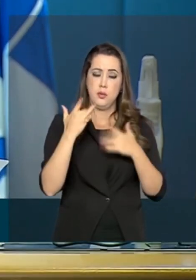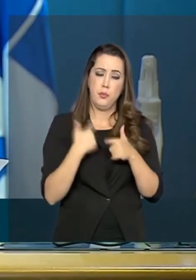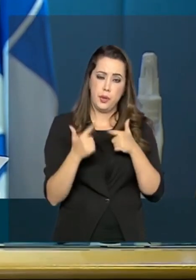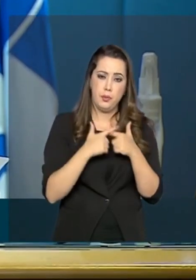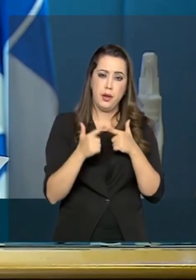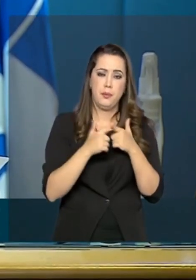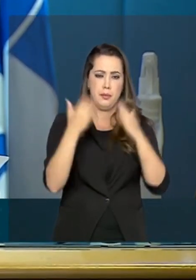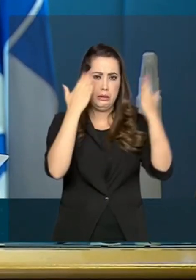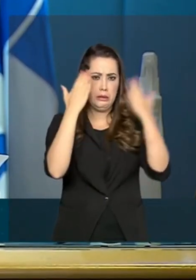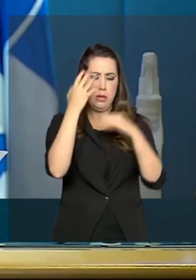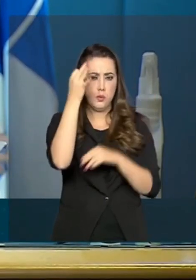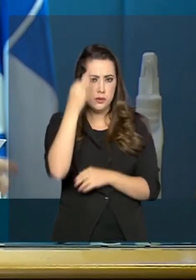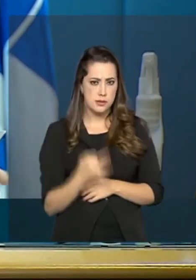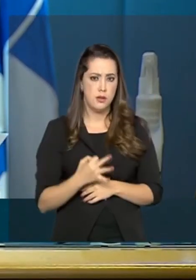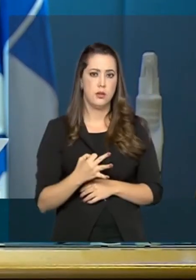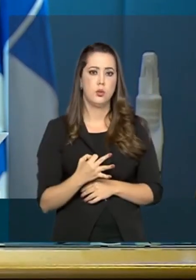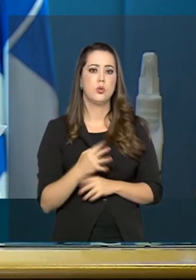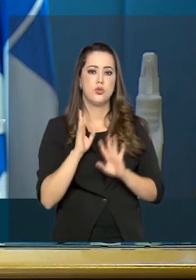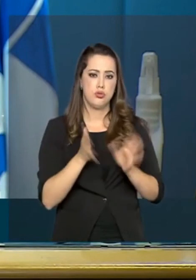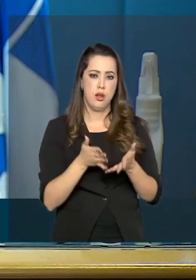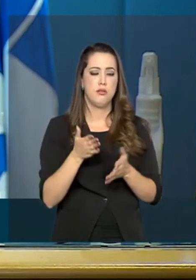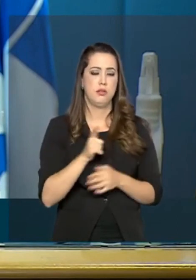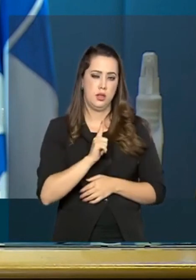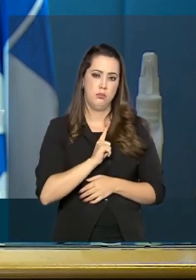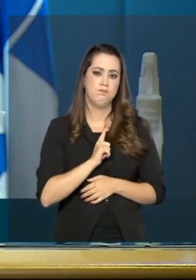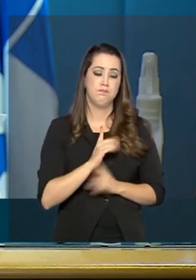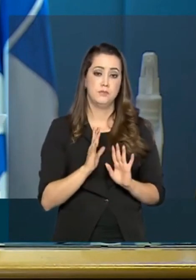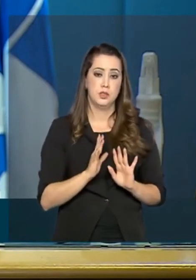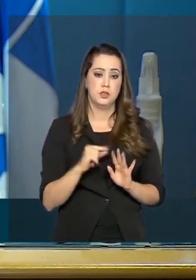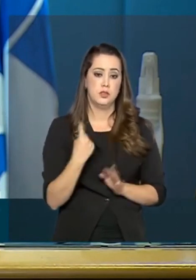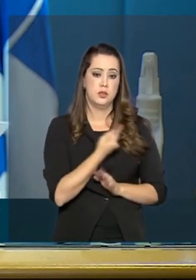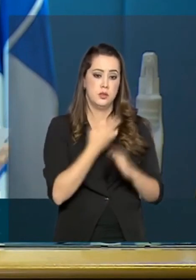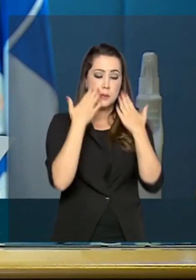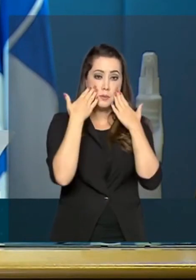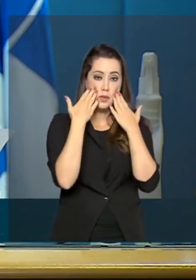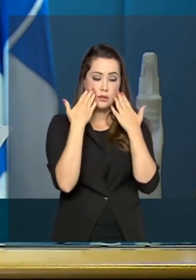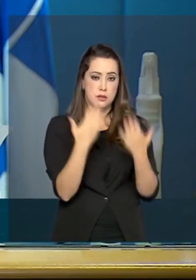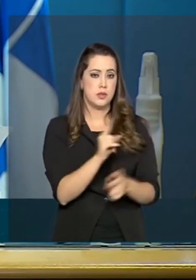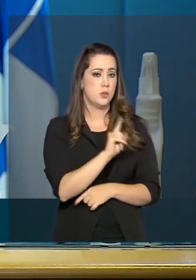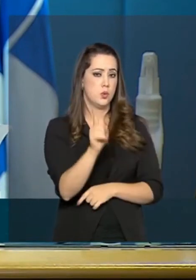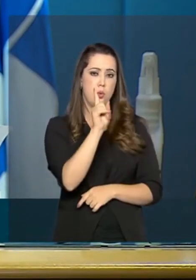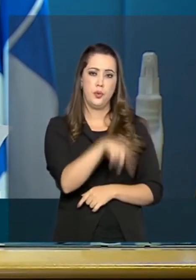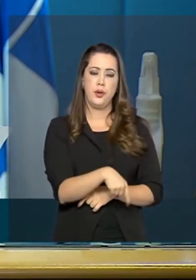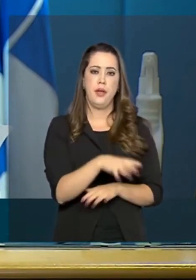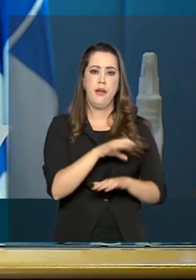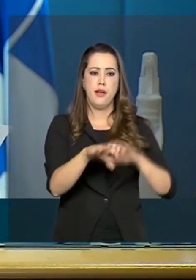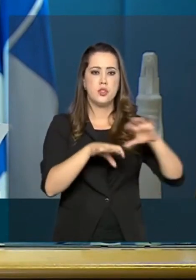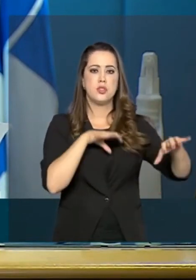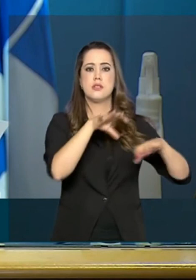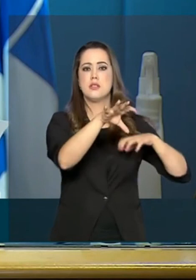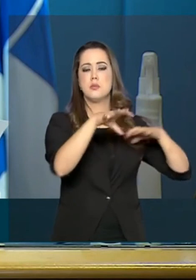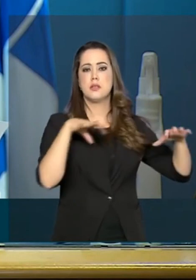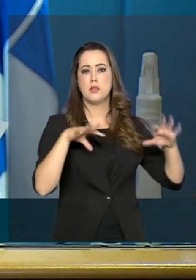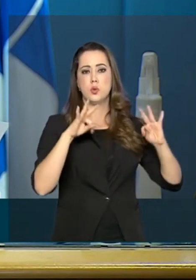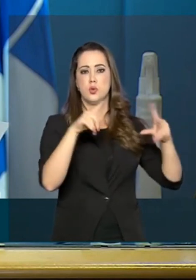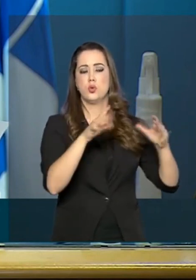mental comprovado, elas têm um diagnóstico de saúde mental. Então, o que nós apresentamos não foi a distribuição da frequência